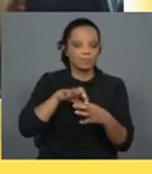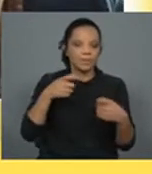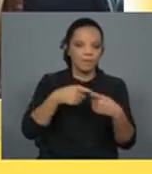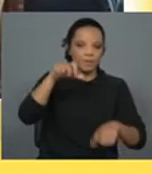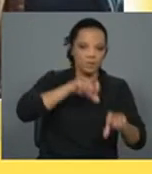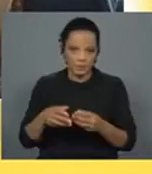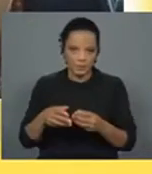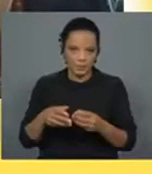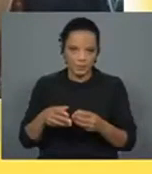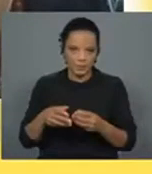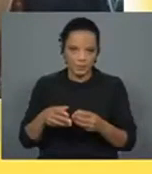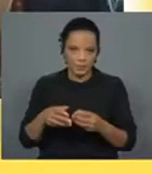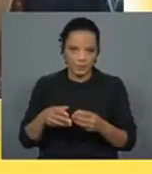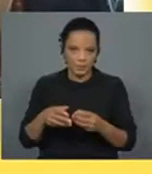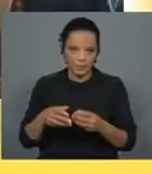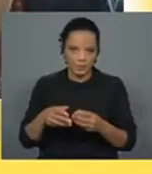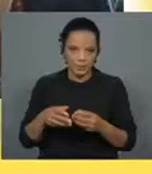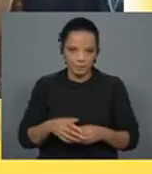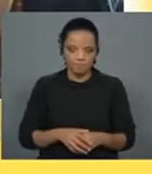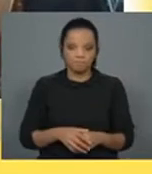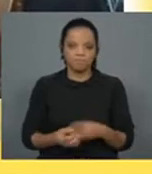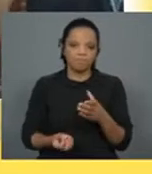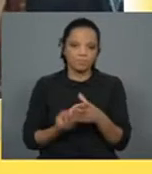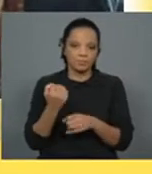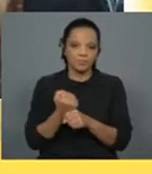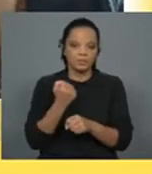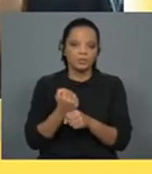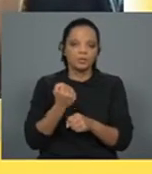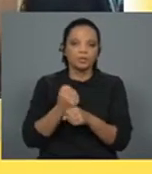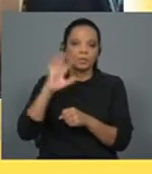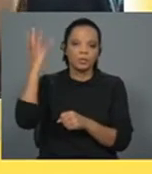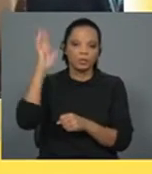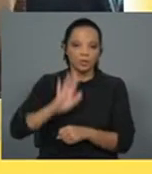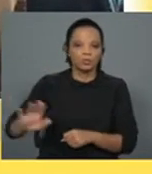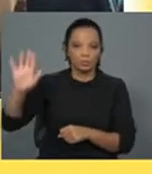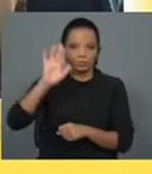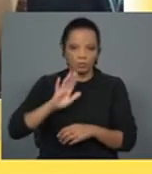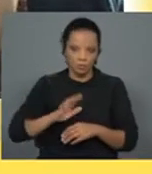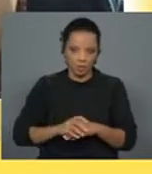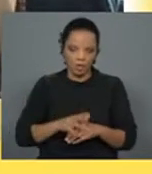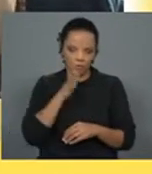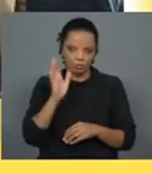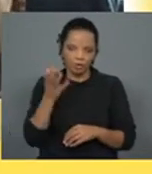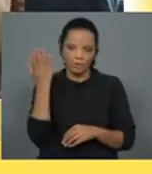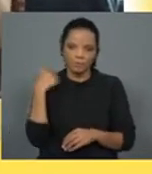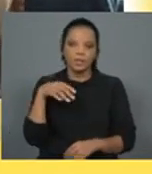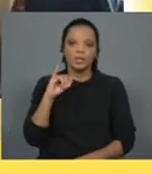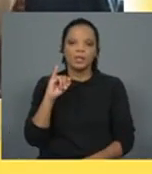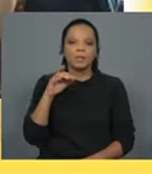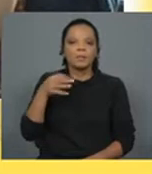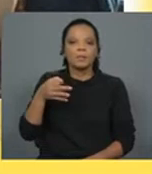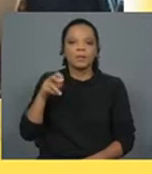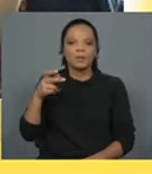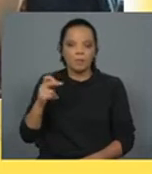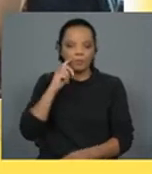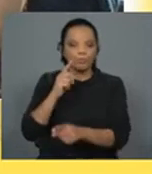matemática, e, portanto, é criado o Serviço Meteorológico Nacional, então, como eu disse, que atualmente é o IPMA, e, ao mesmo tempo, é